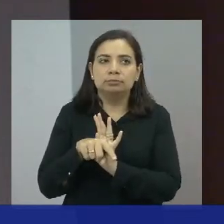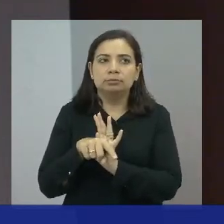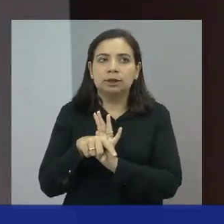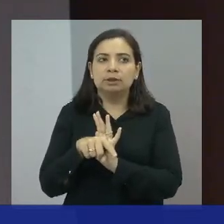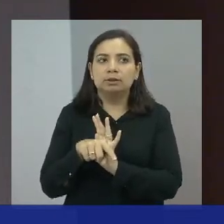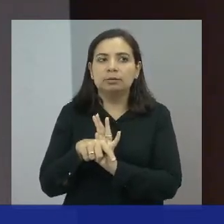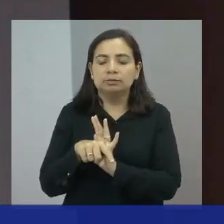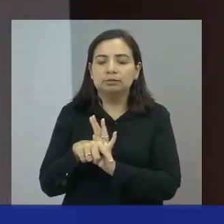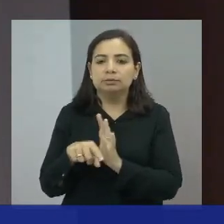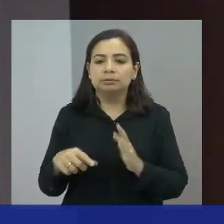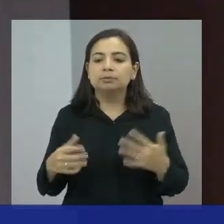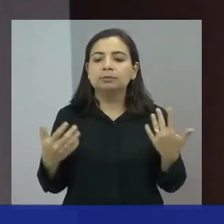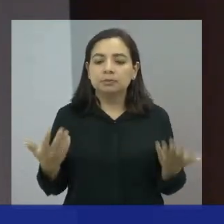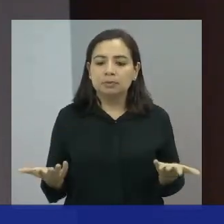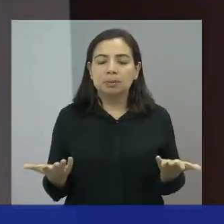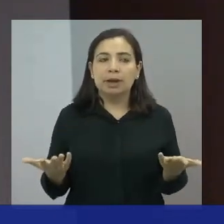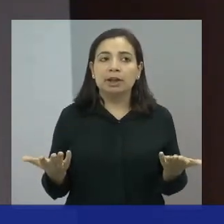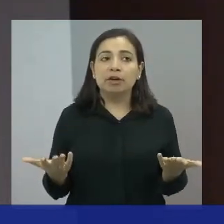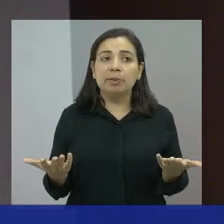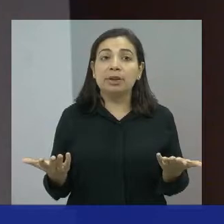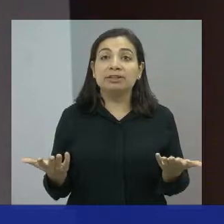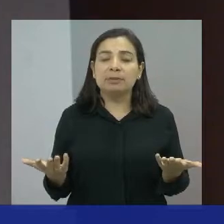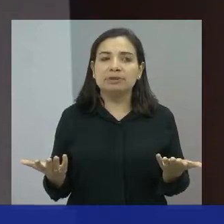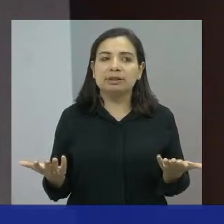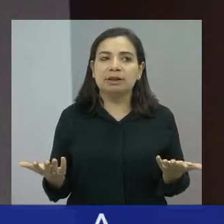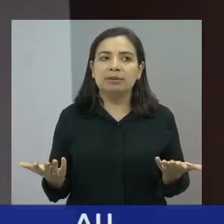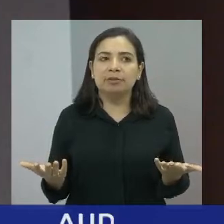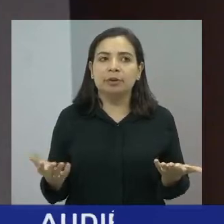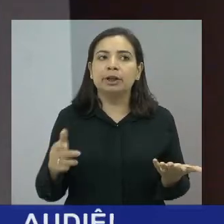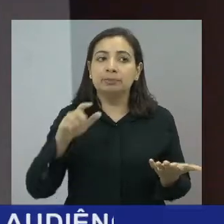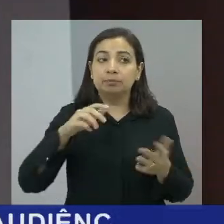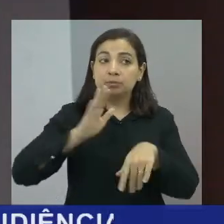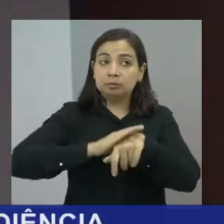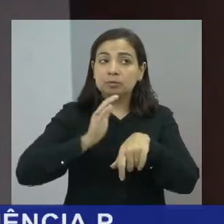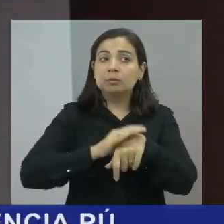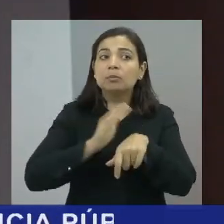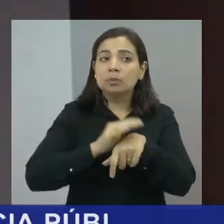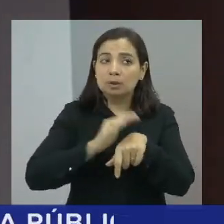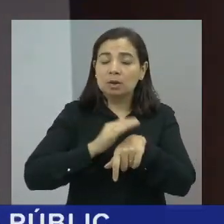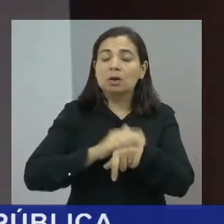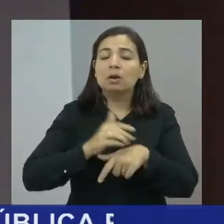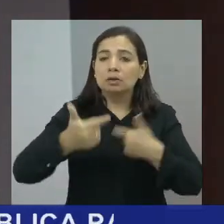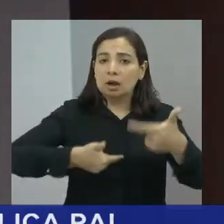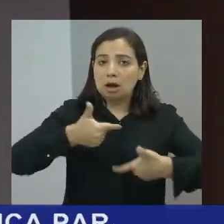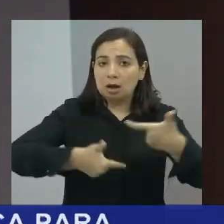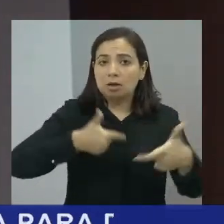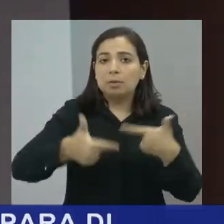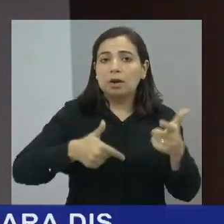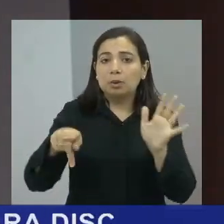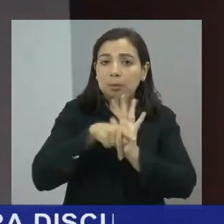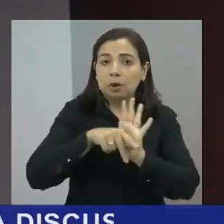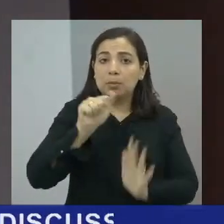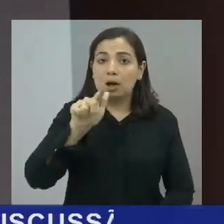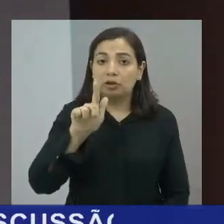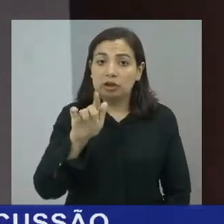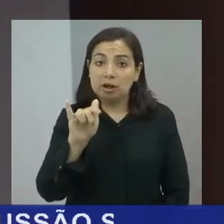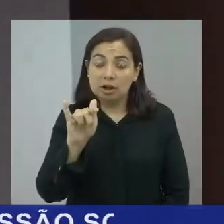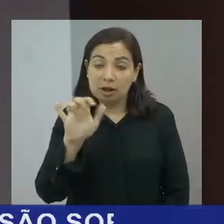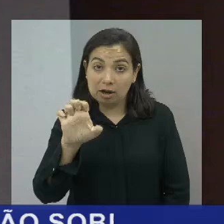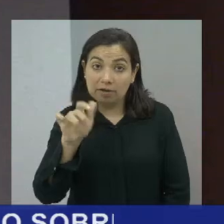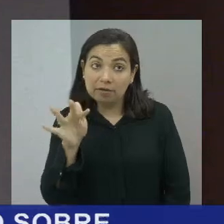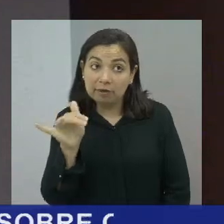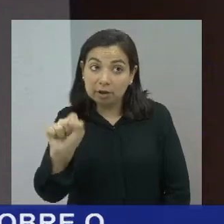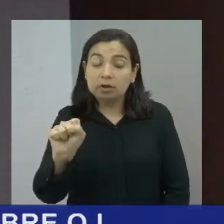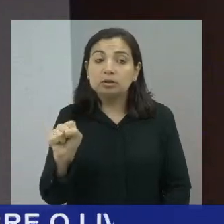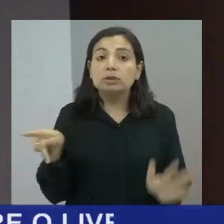slide. A missão da AGFIS é assegurar o cumprimento das normas legais que regem a vida